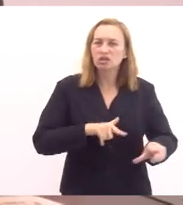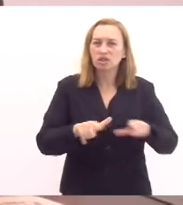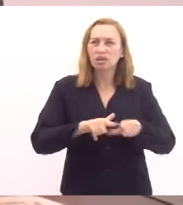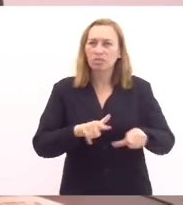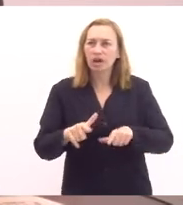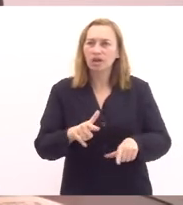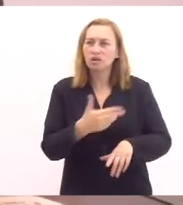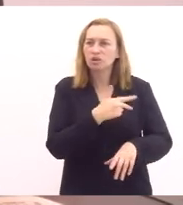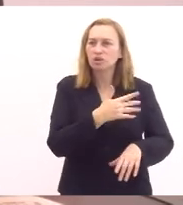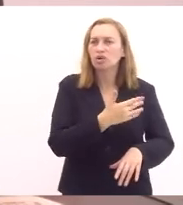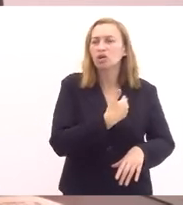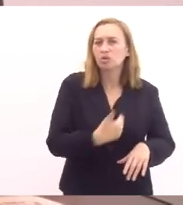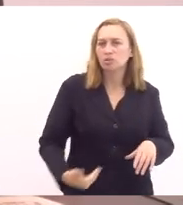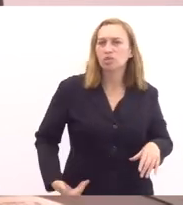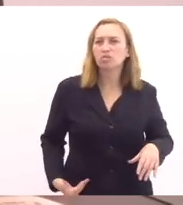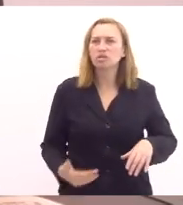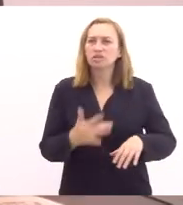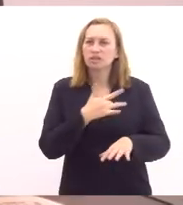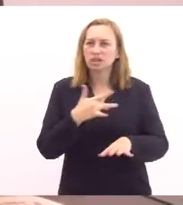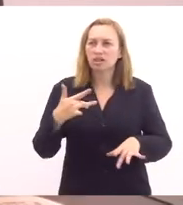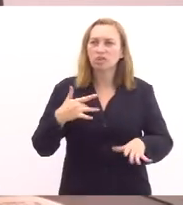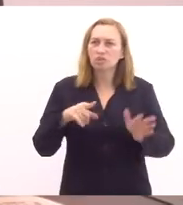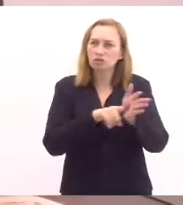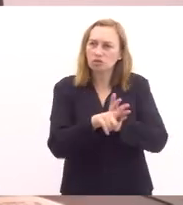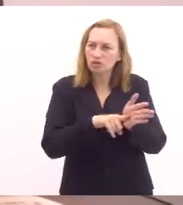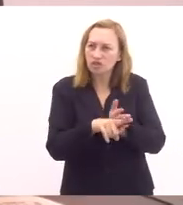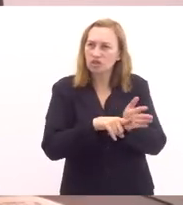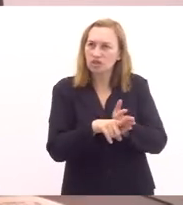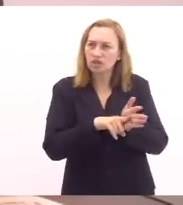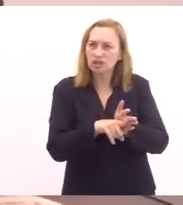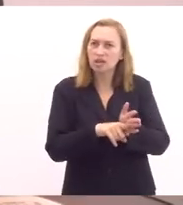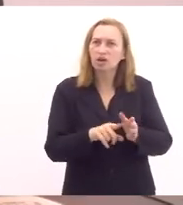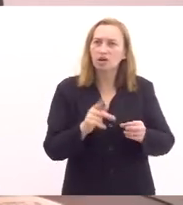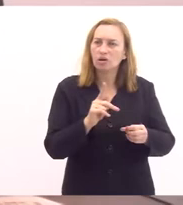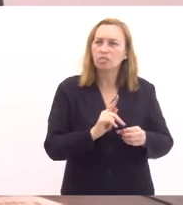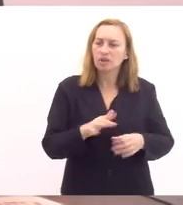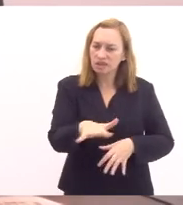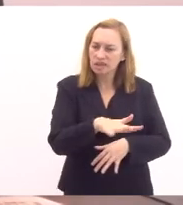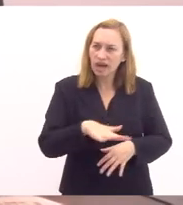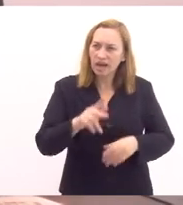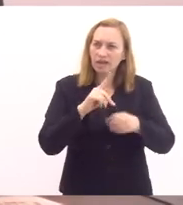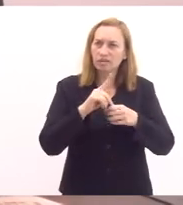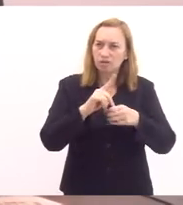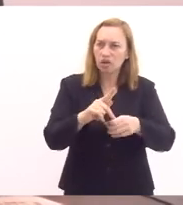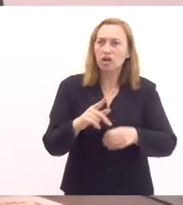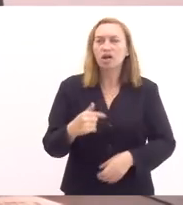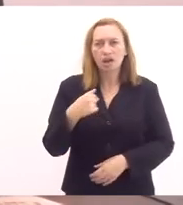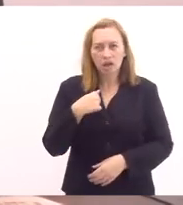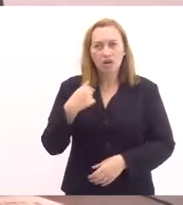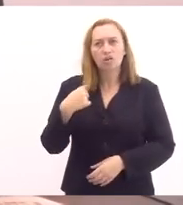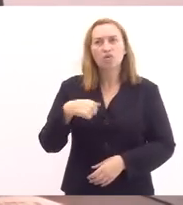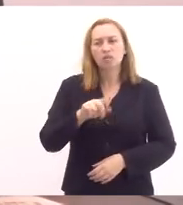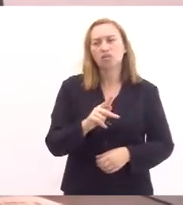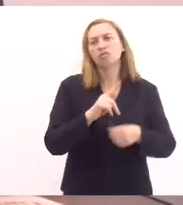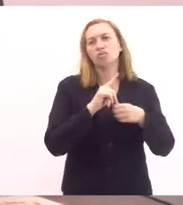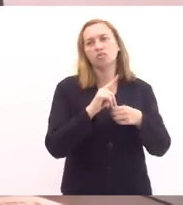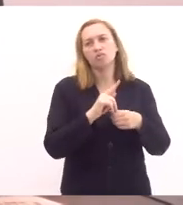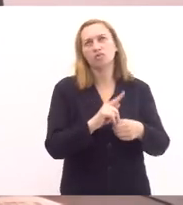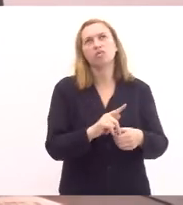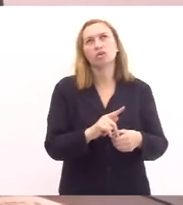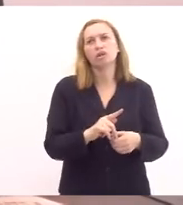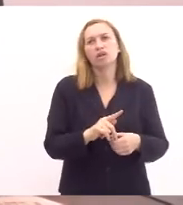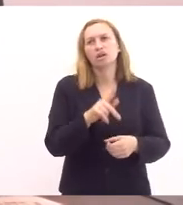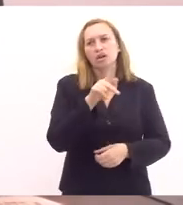de saúde são objeto de investigação por essas promotorias né É eu mesma fui promotor ressaltou